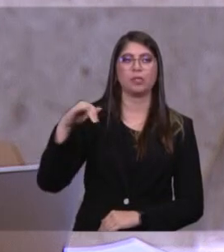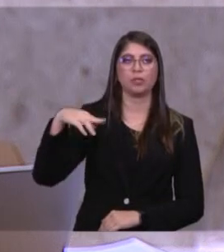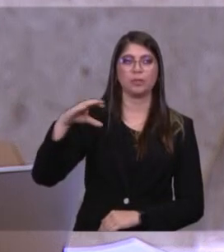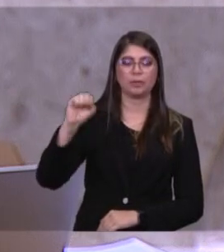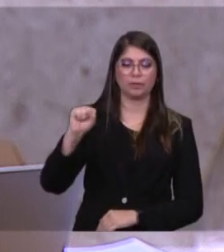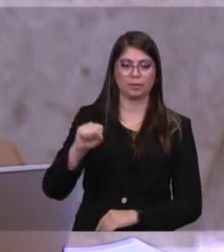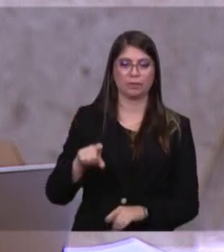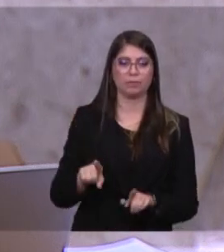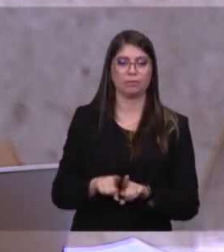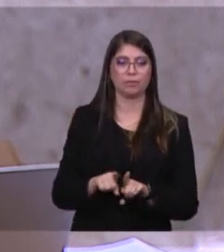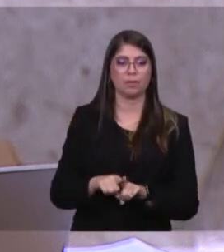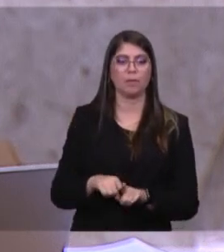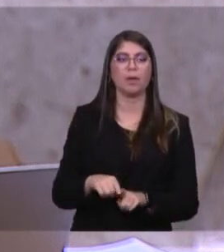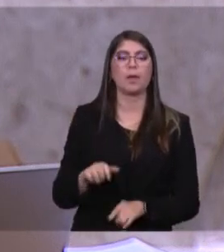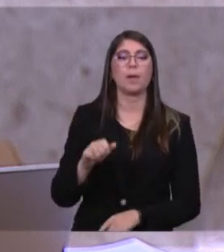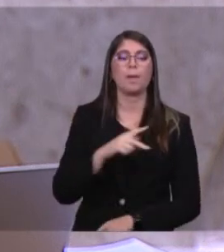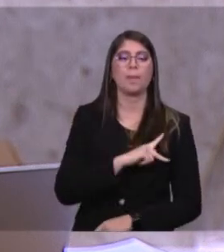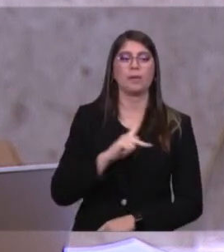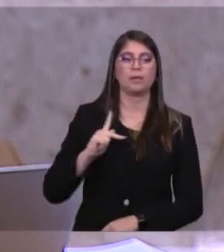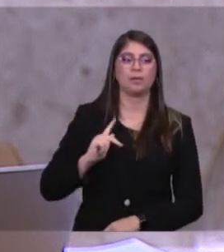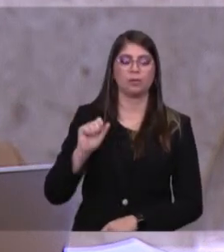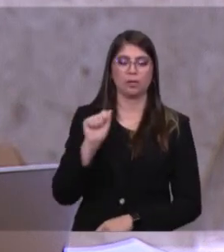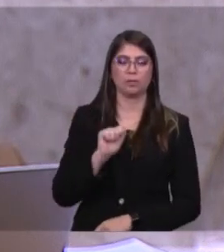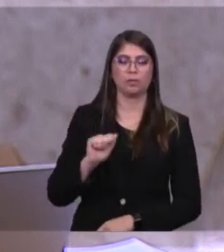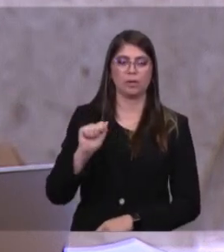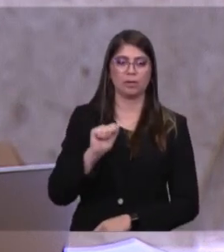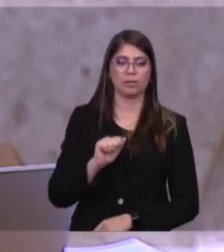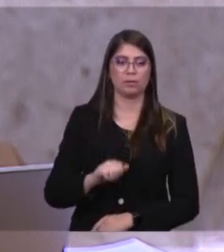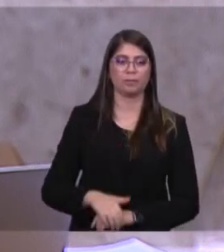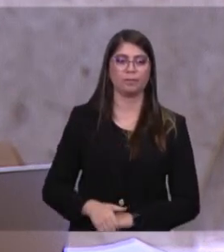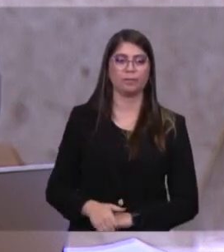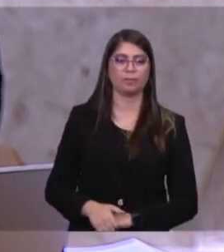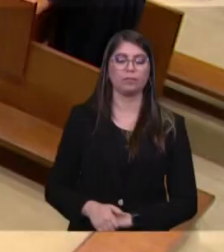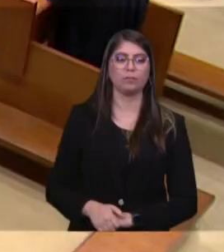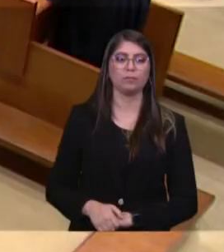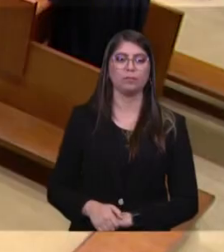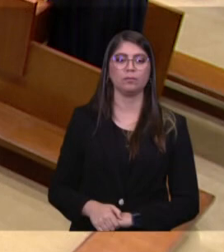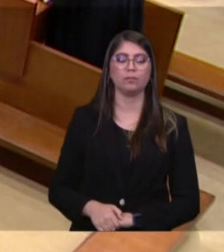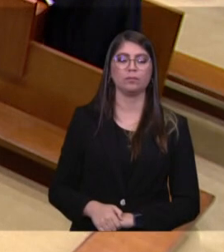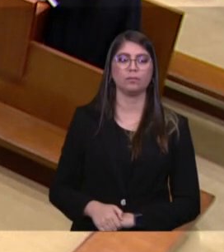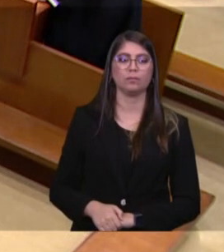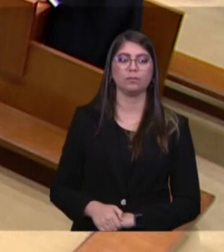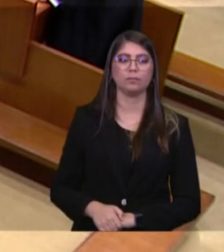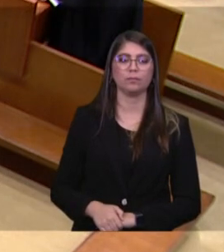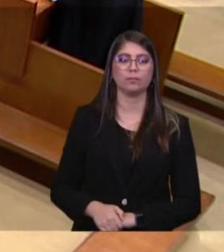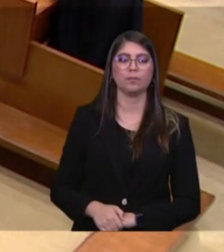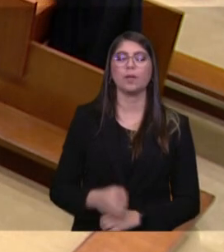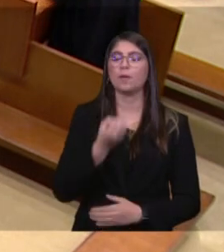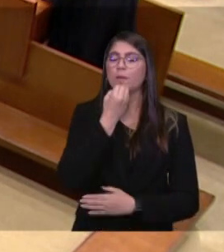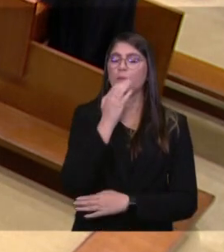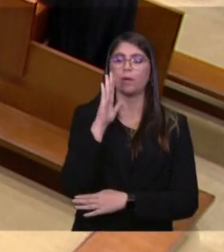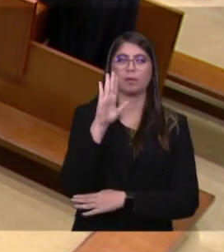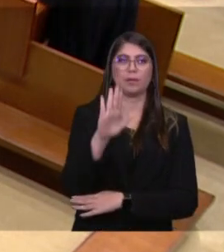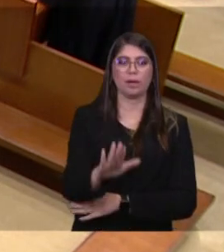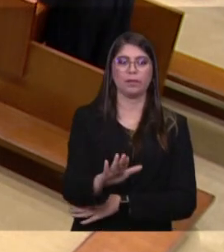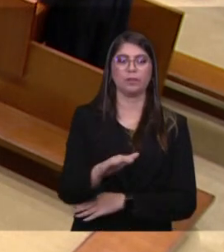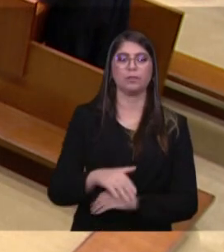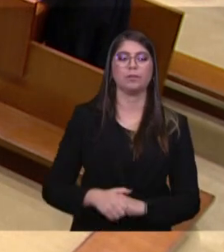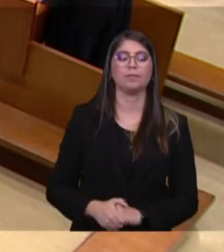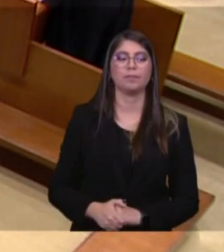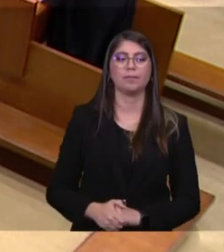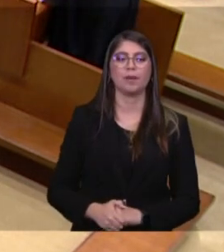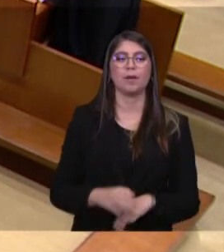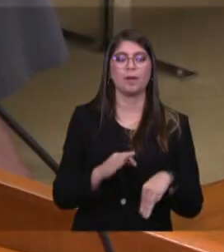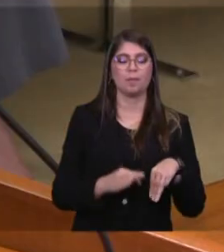Ceará e presidente da Associação Nacional dos Procuradores do Estado. Vossa Senhoria tem a palavra. Boa tarde, excelentíssimo senhor